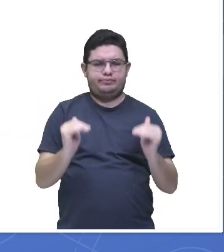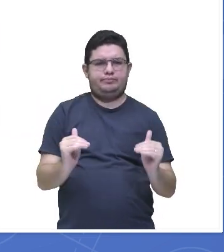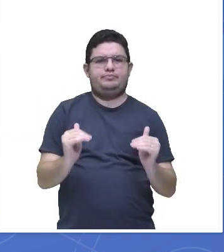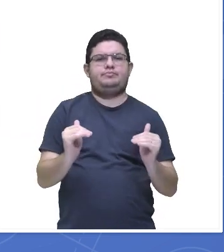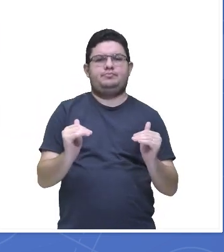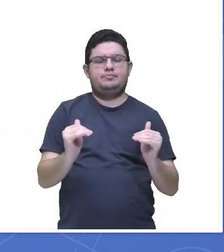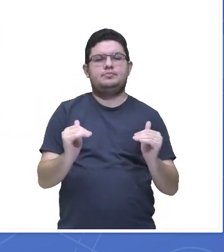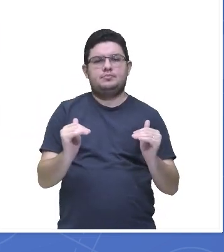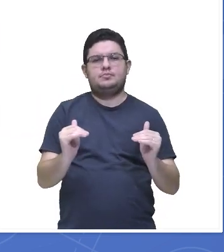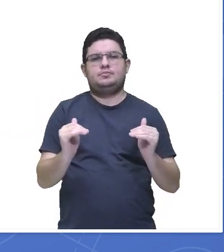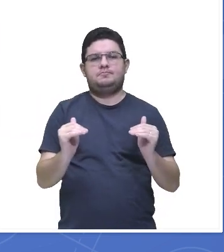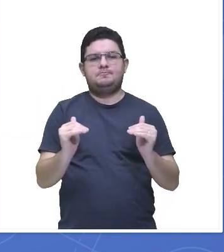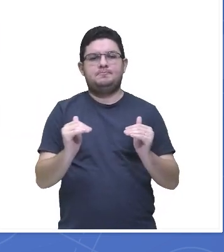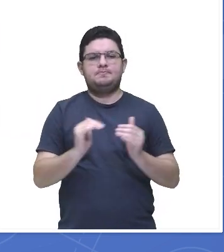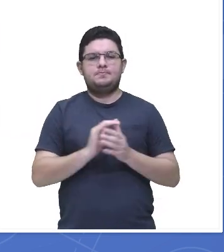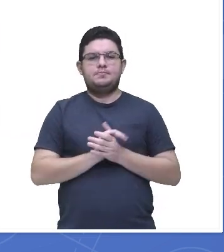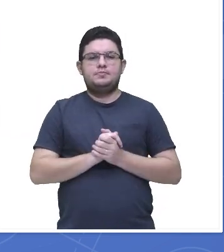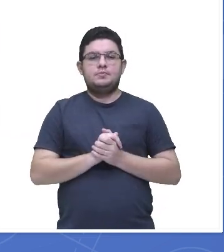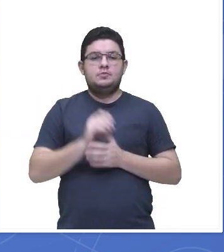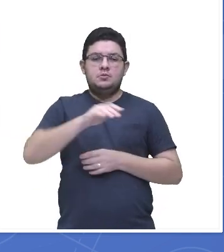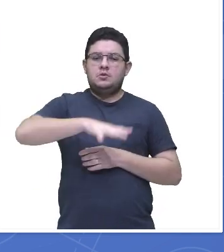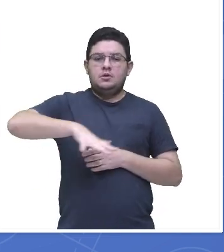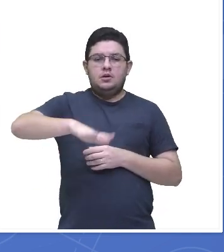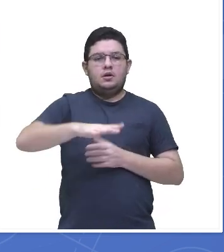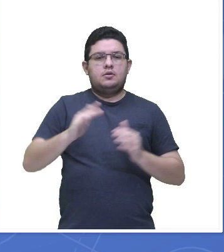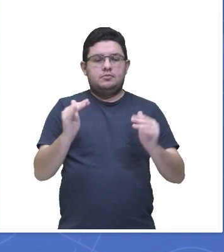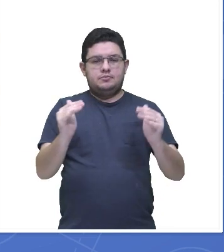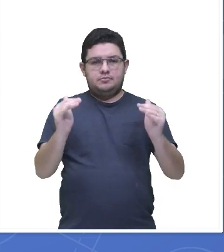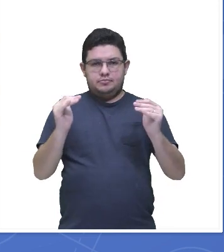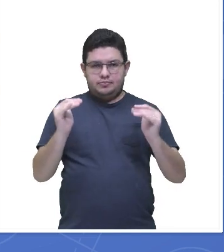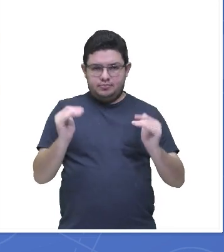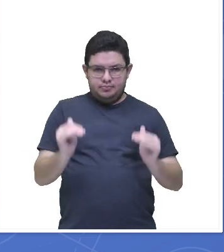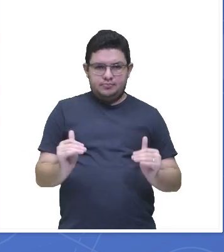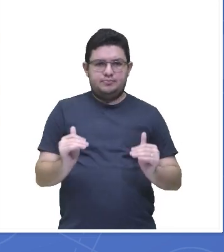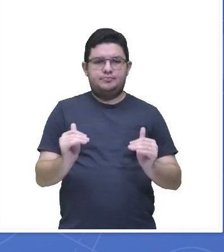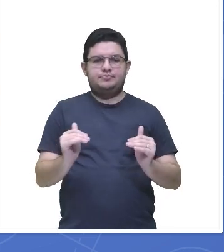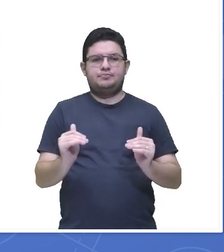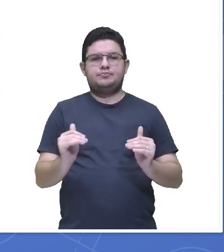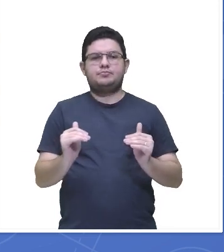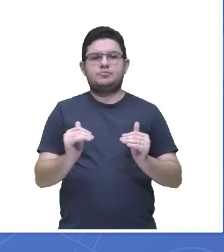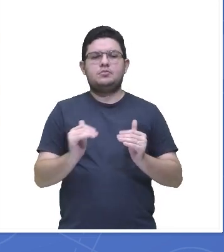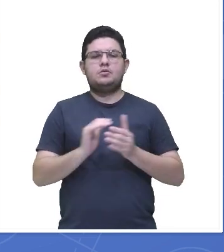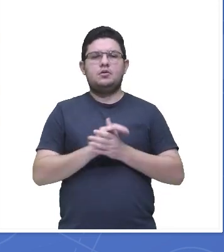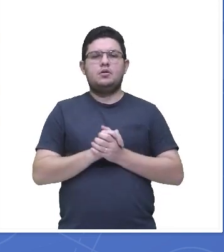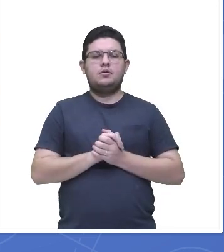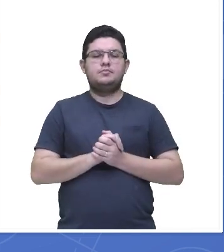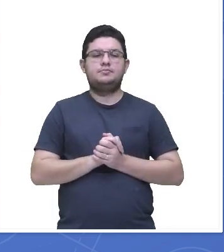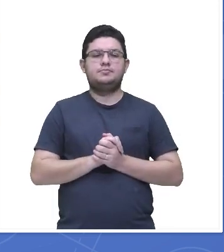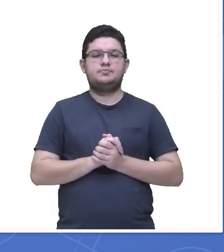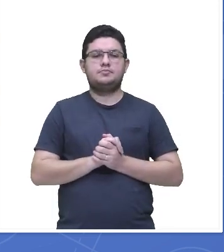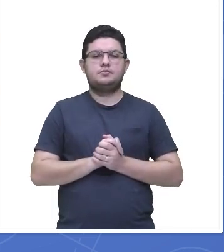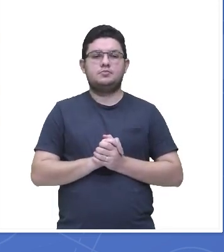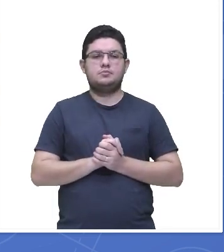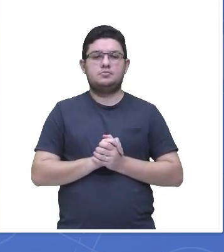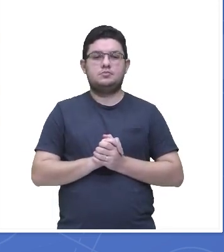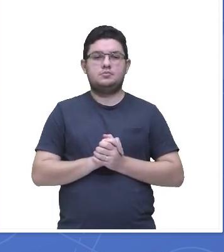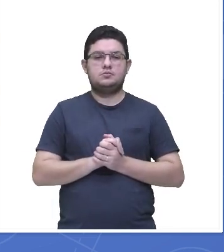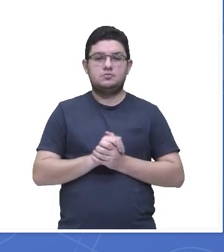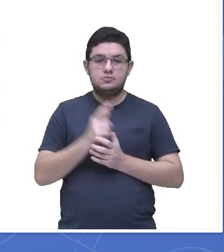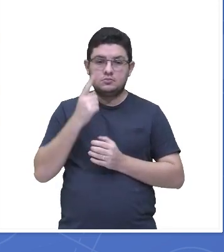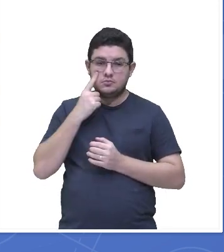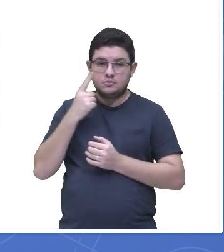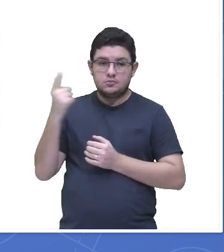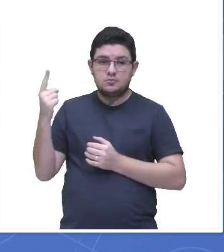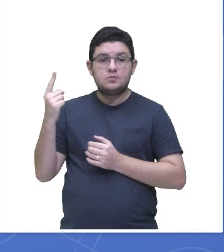de baixo ali da região onde está acontecendo essa transferência de energia. Veja que a